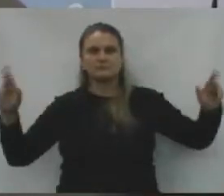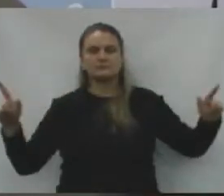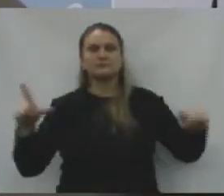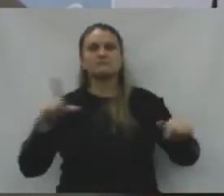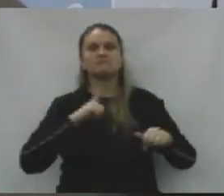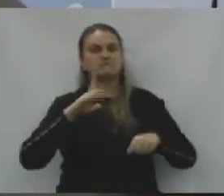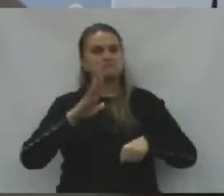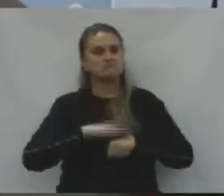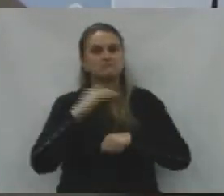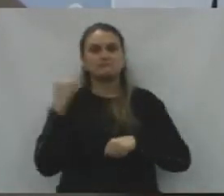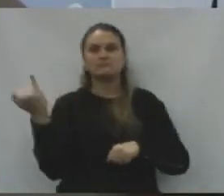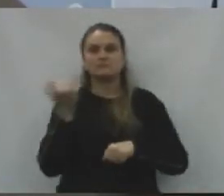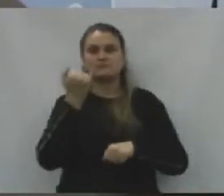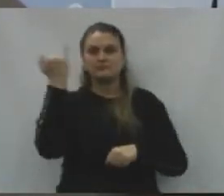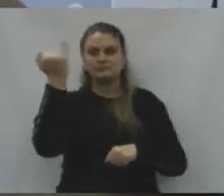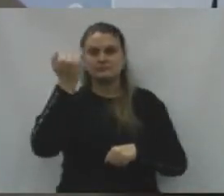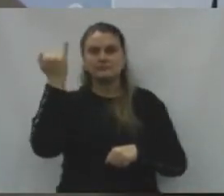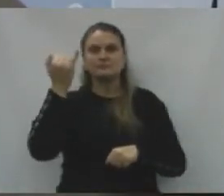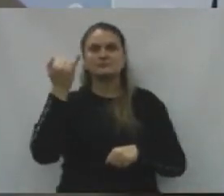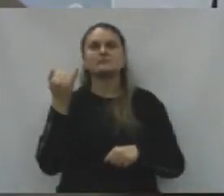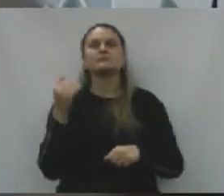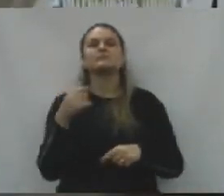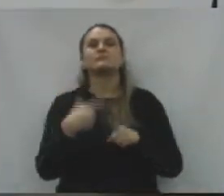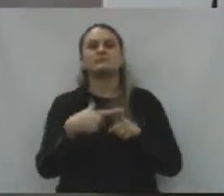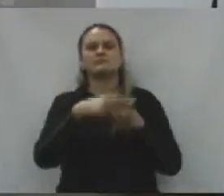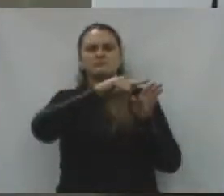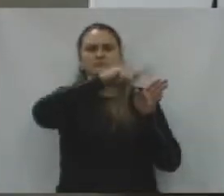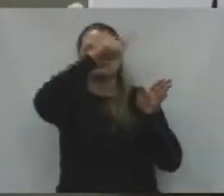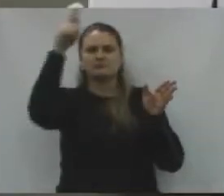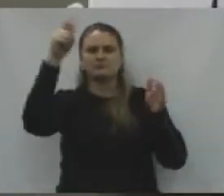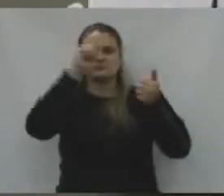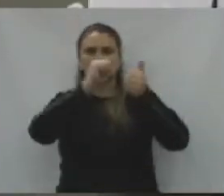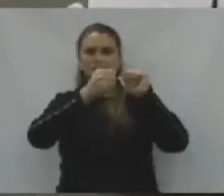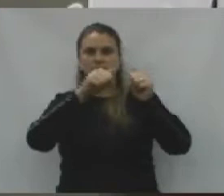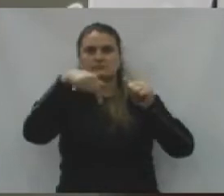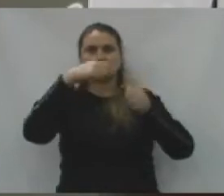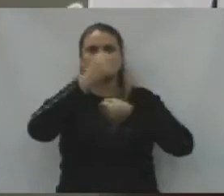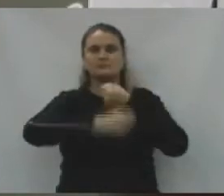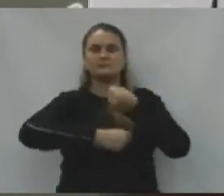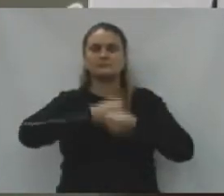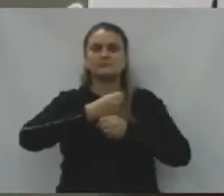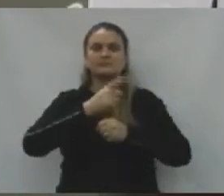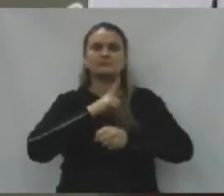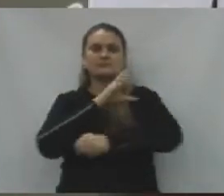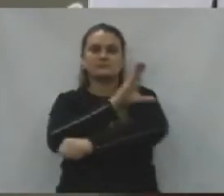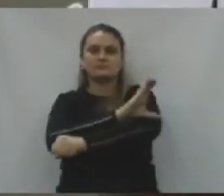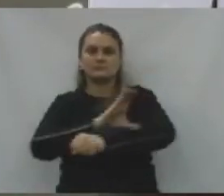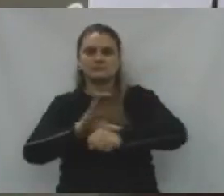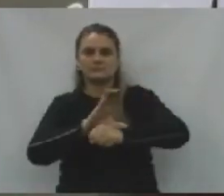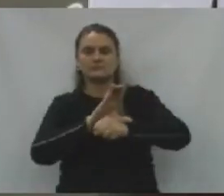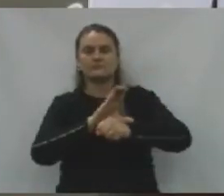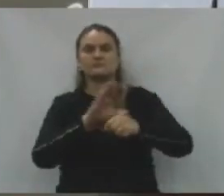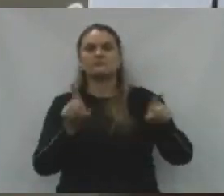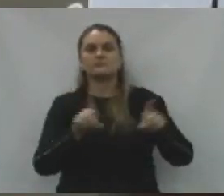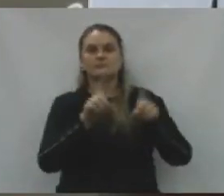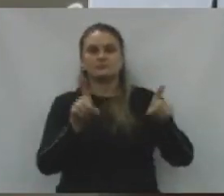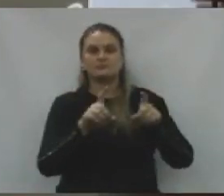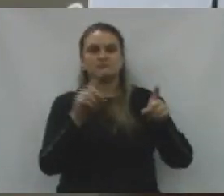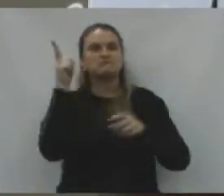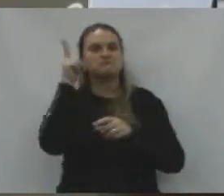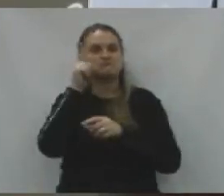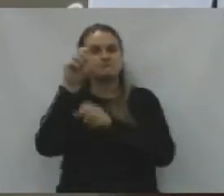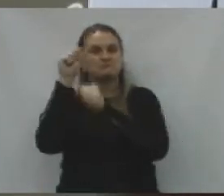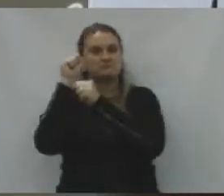modalidades, um destaque maior dado justamente para esse complexo esportivo. Esse ano tivemos aí o curso de Ciências Contábeis